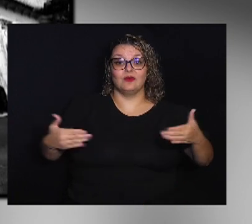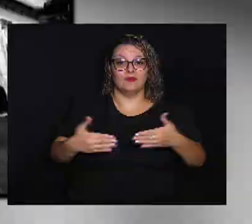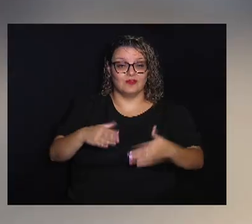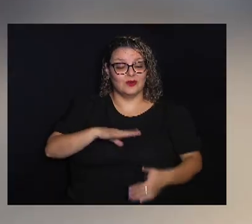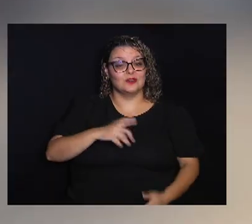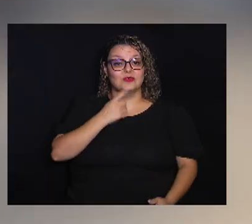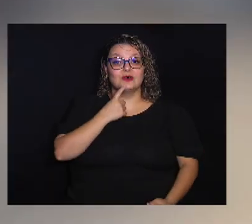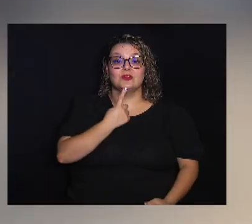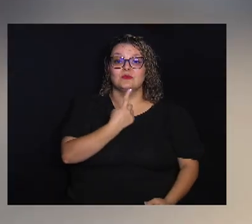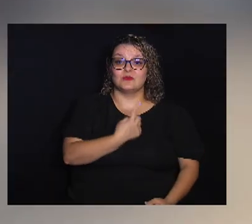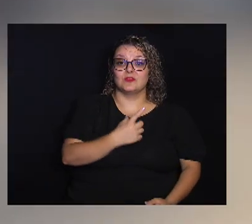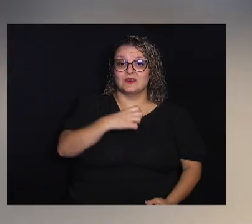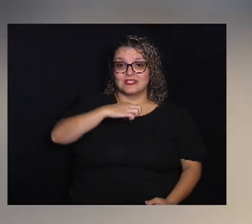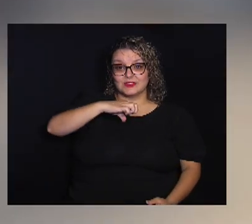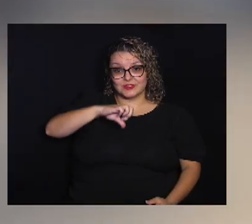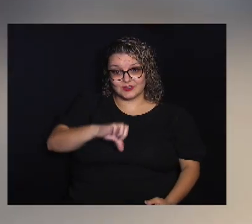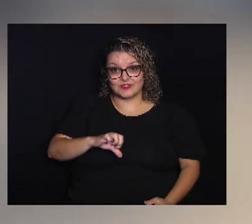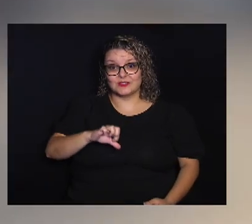até